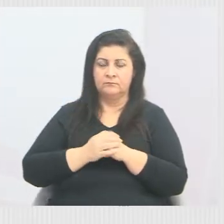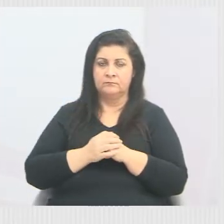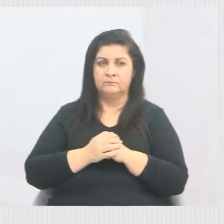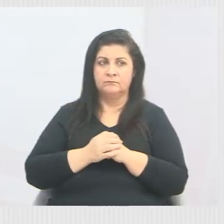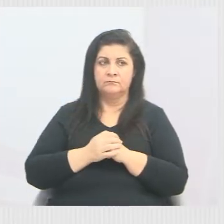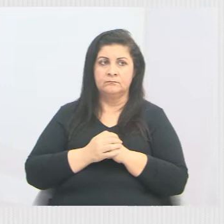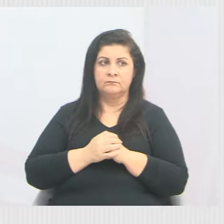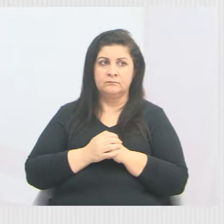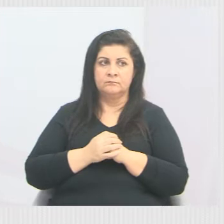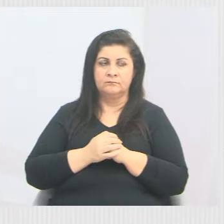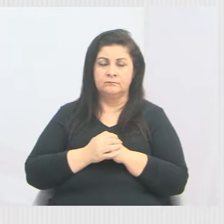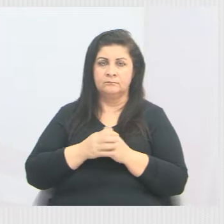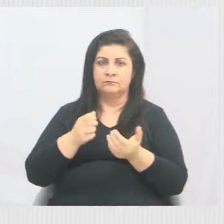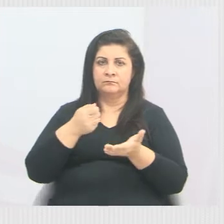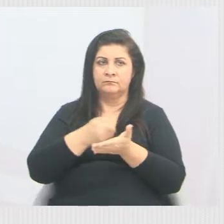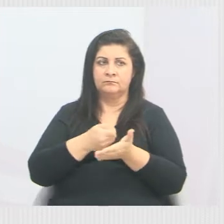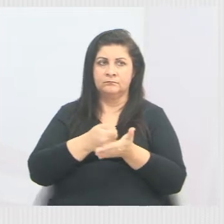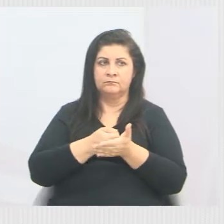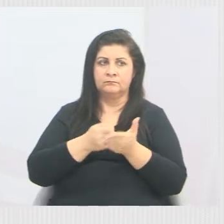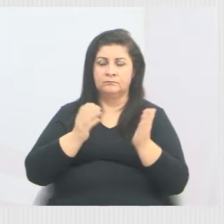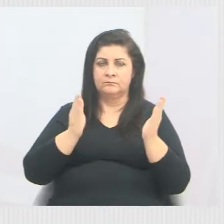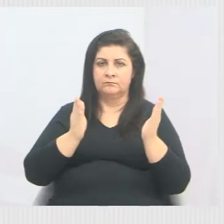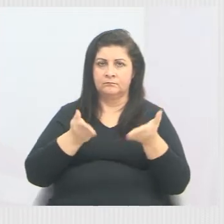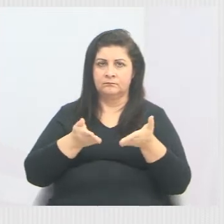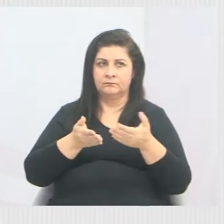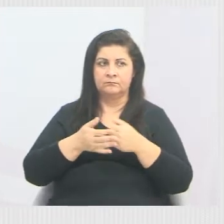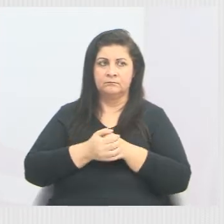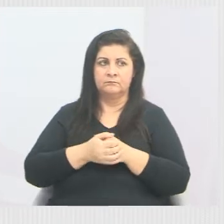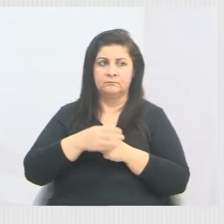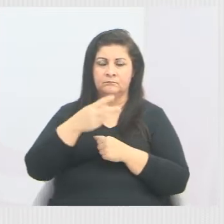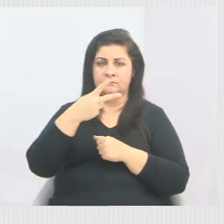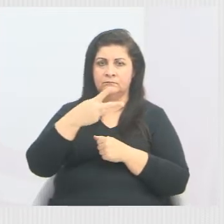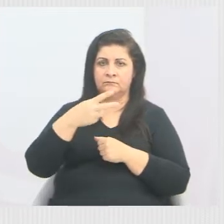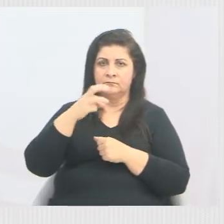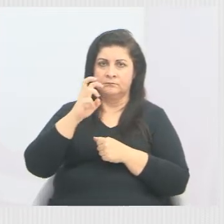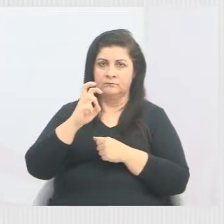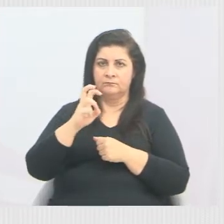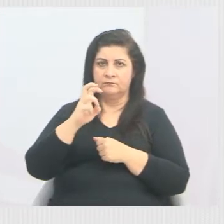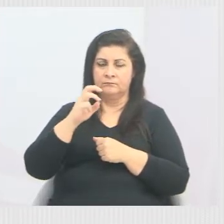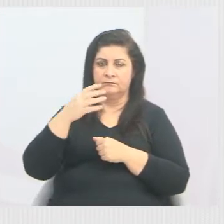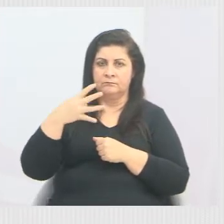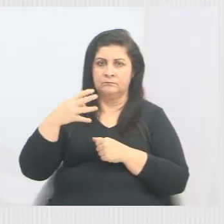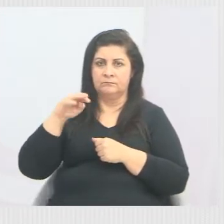932.276.000. Foi liquidado, né, até o primeiro quadrimestre